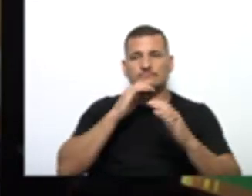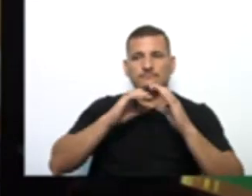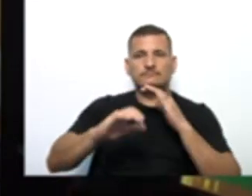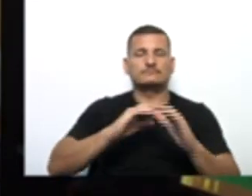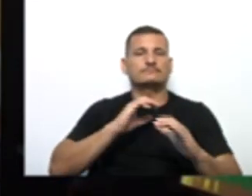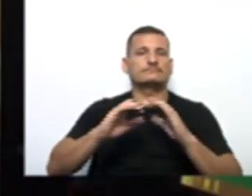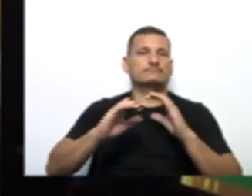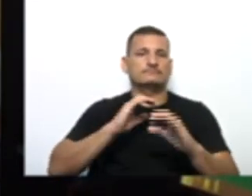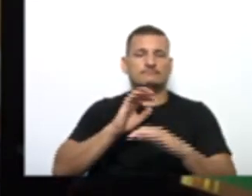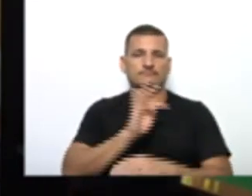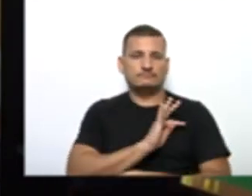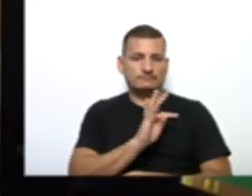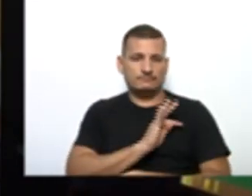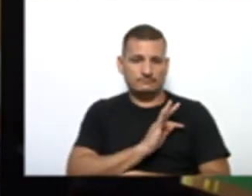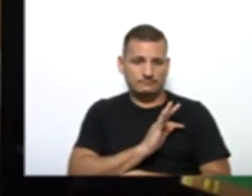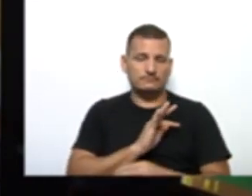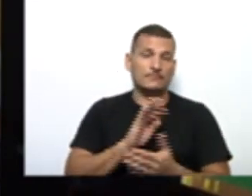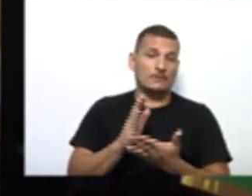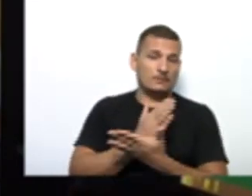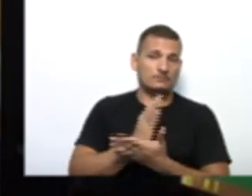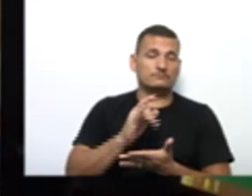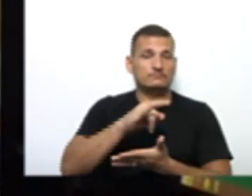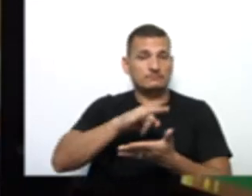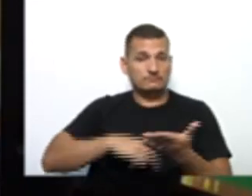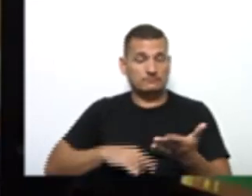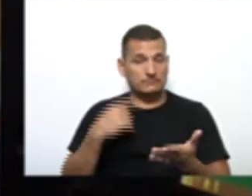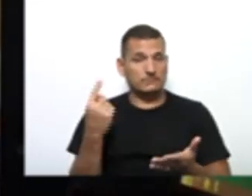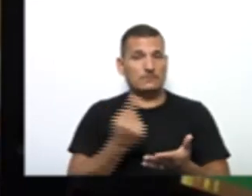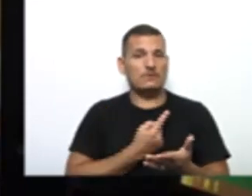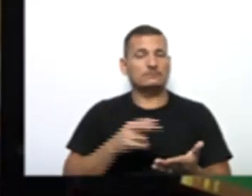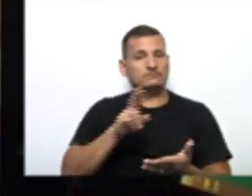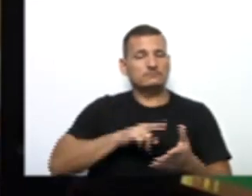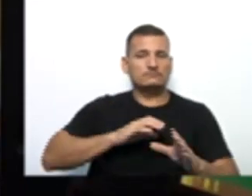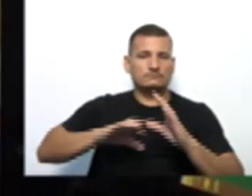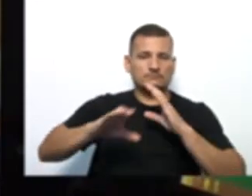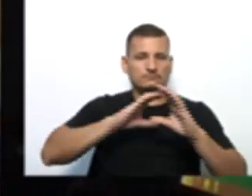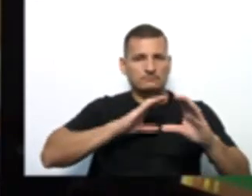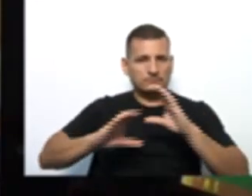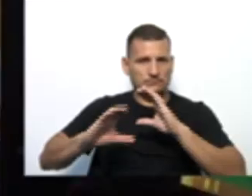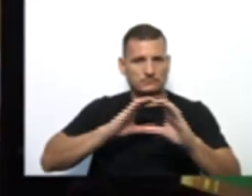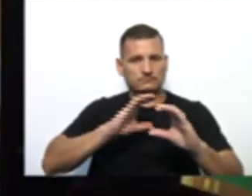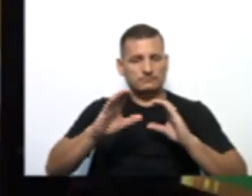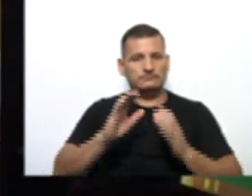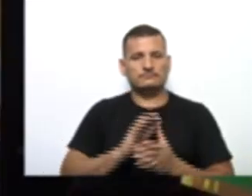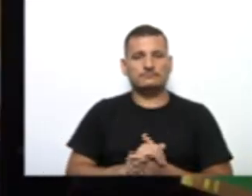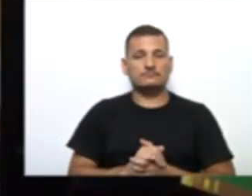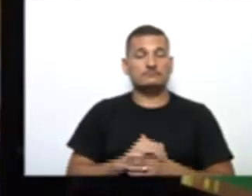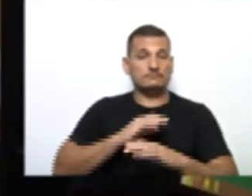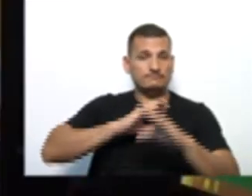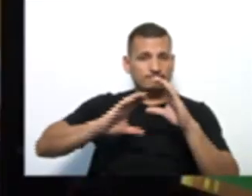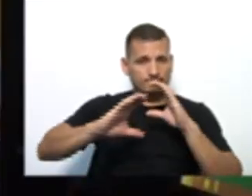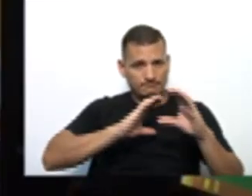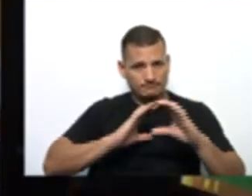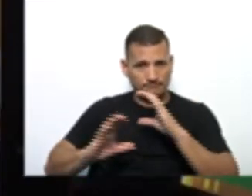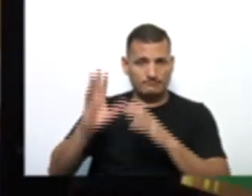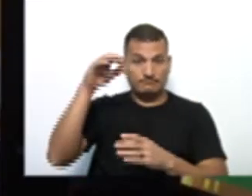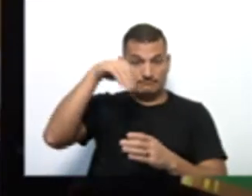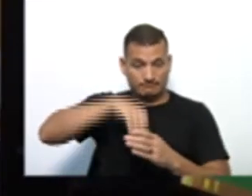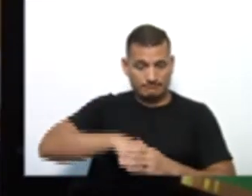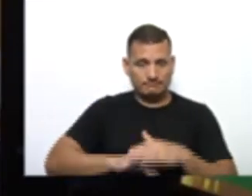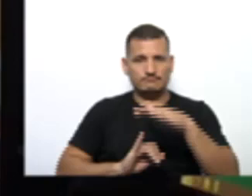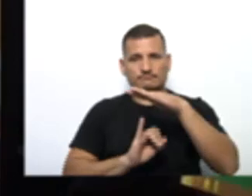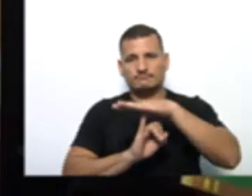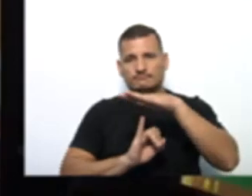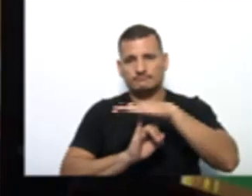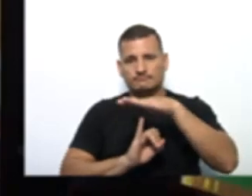técnica, E alguns documentos que nós usamos para se comunicar, principalmente. Para a comunicação interna, dentro